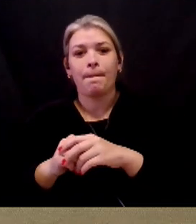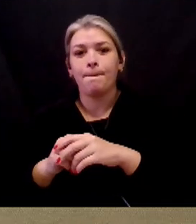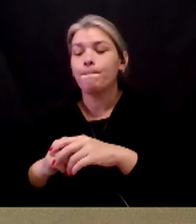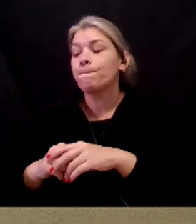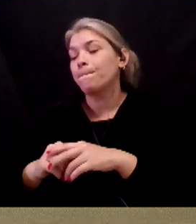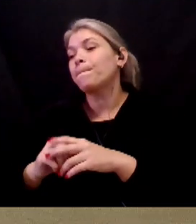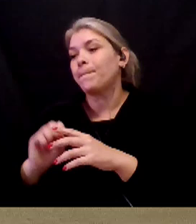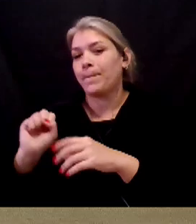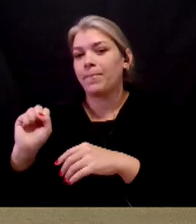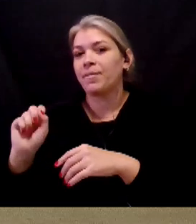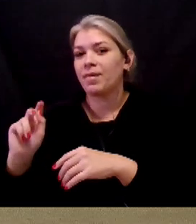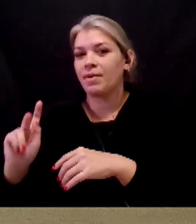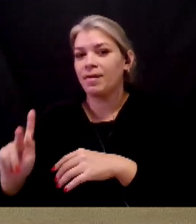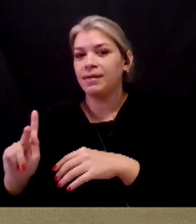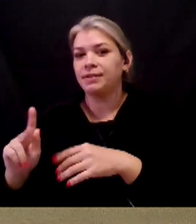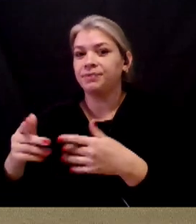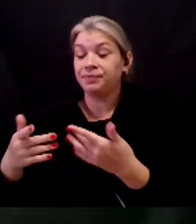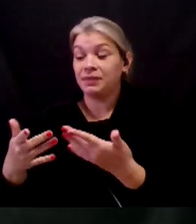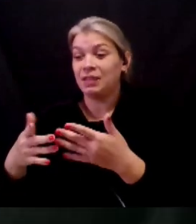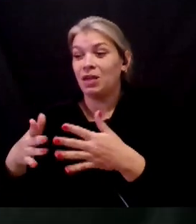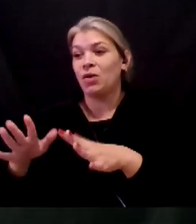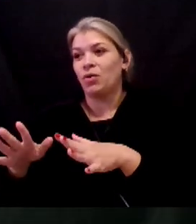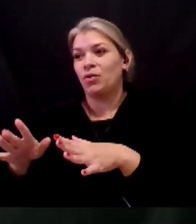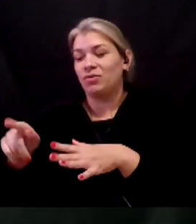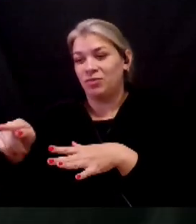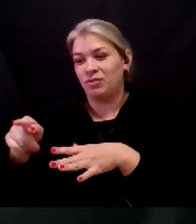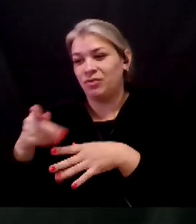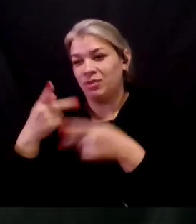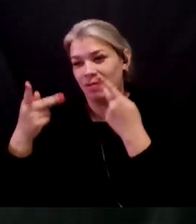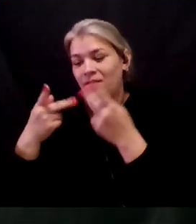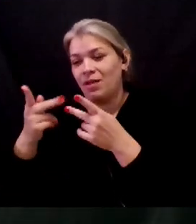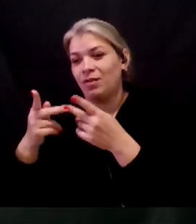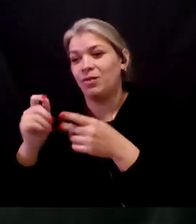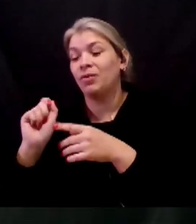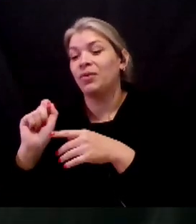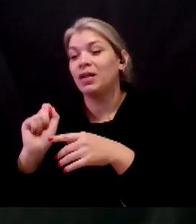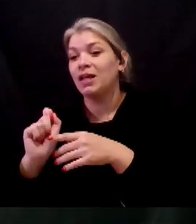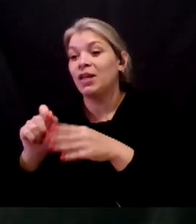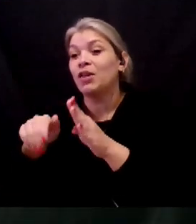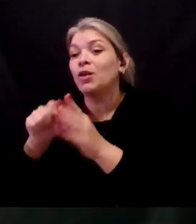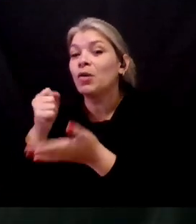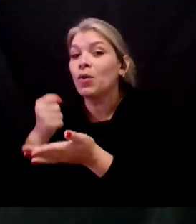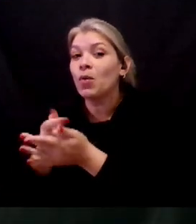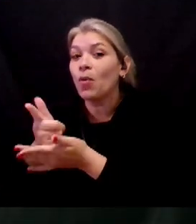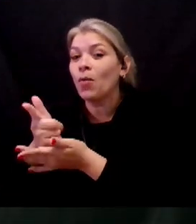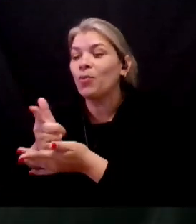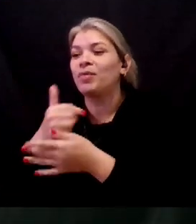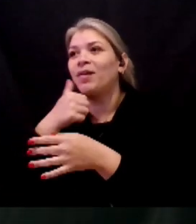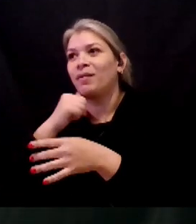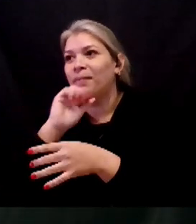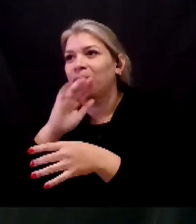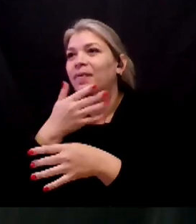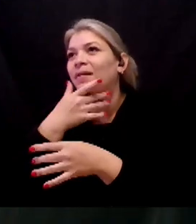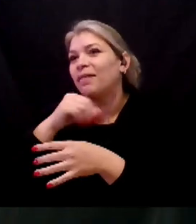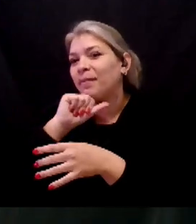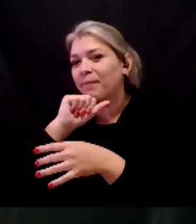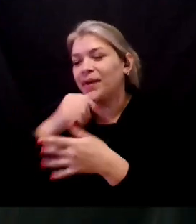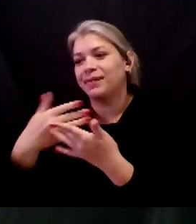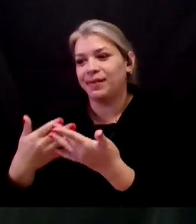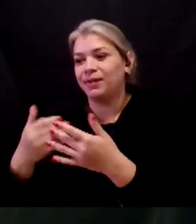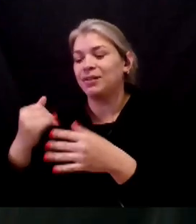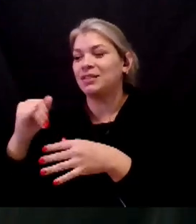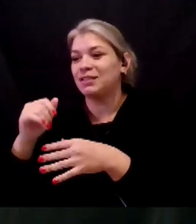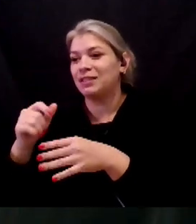pontua quem compra são os pais, a gente precisa nos atentar, porque sabe que se você vai nessas lojas, né, que são